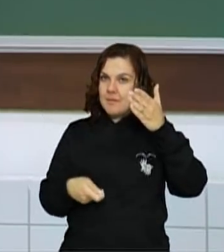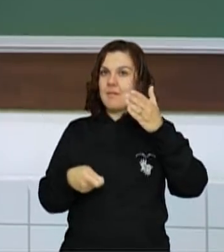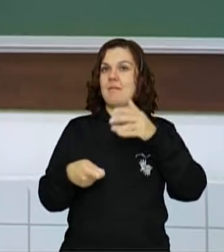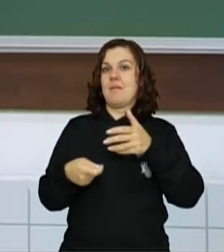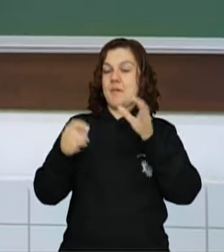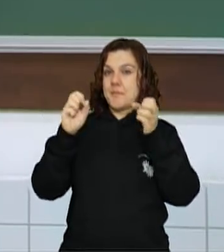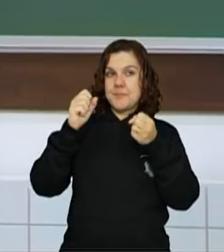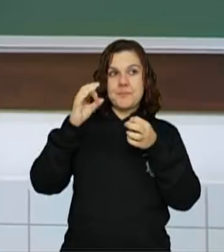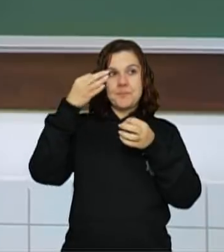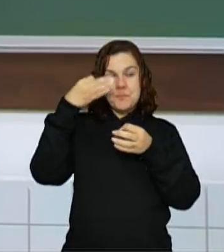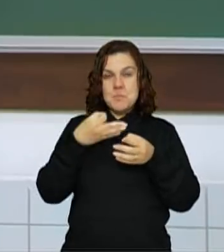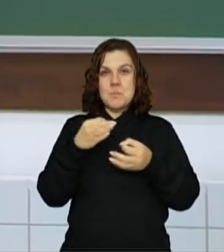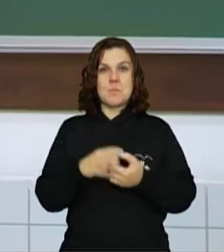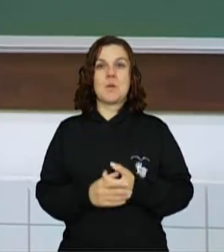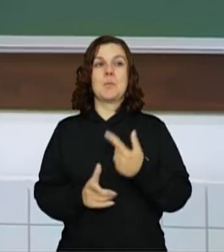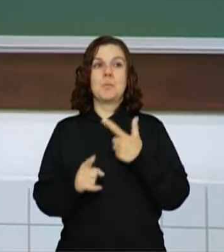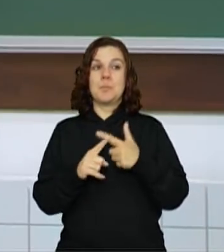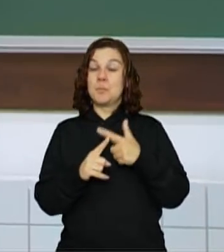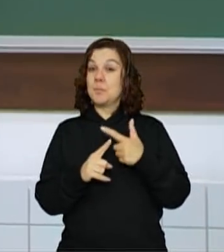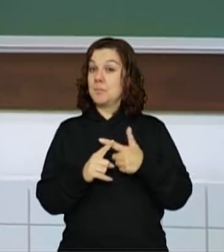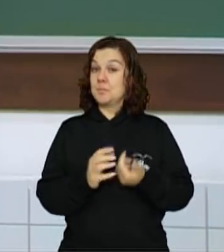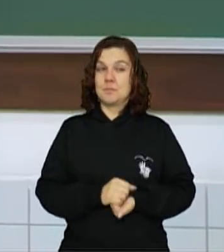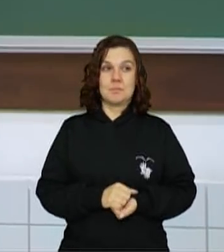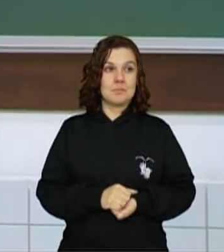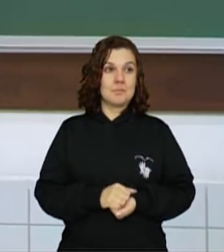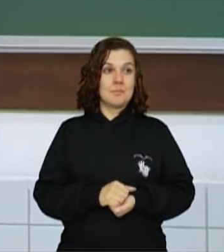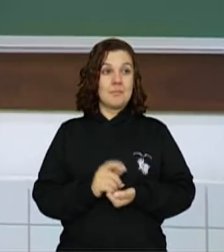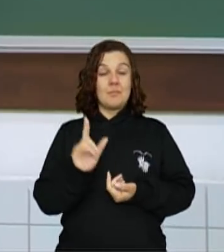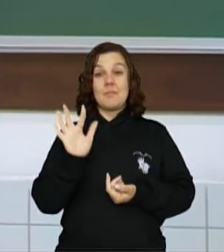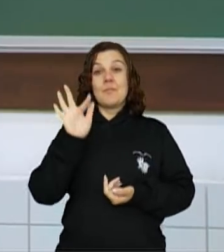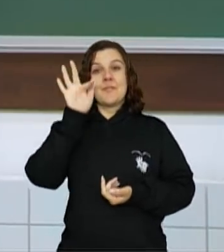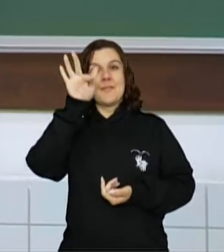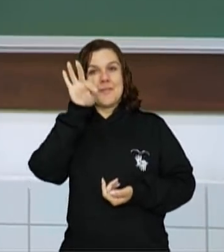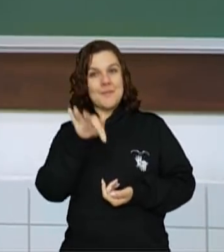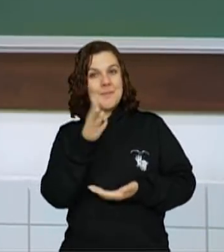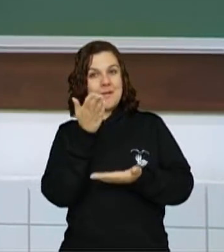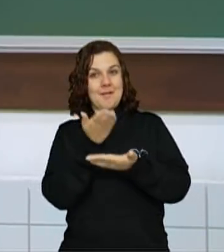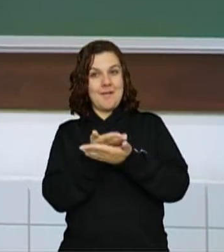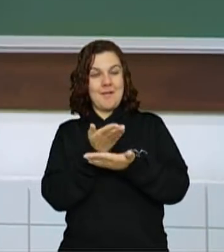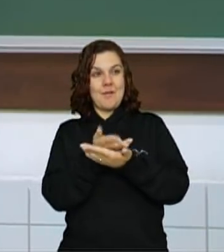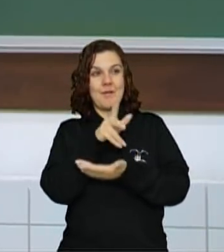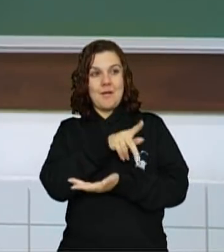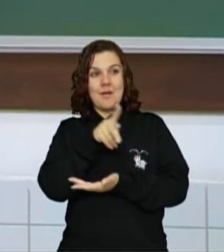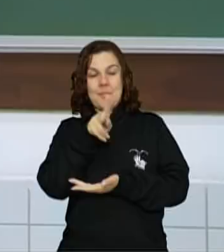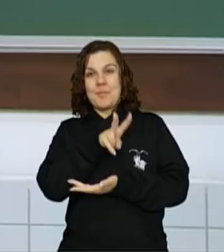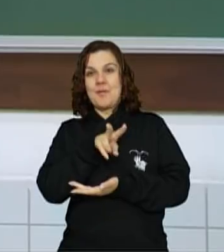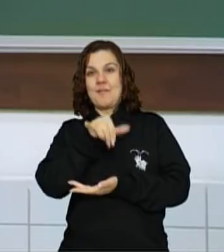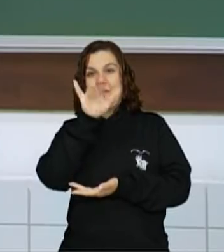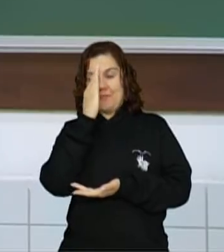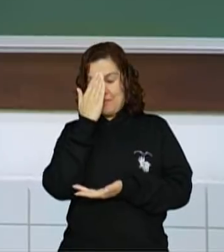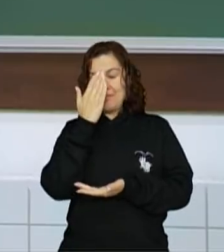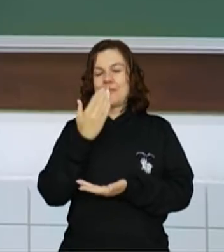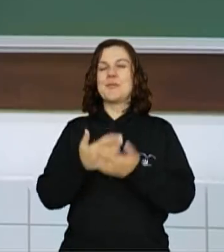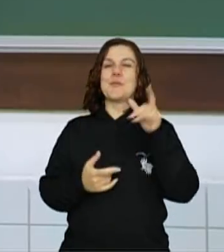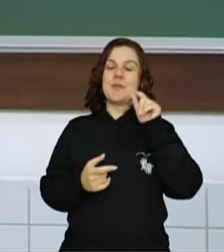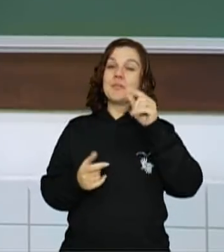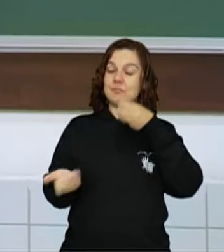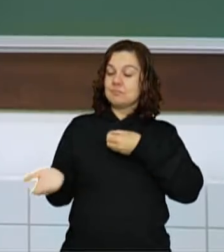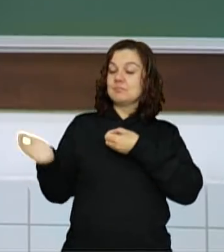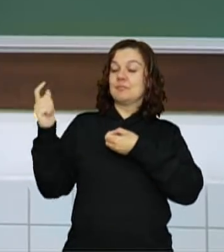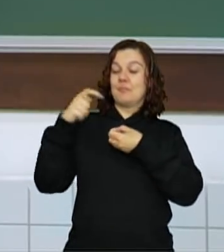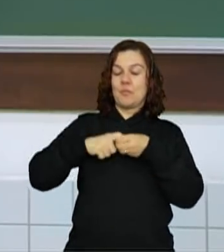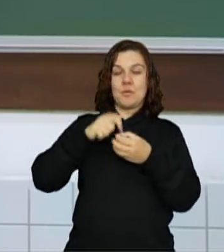essa observação certinho. Por quê? Depois, quando terminar a aula, a prof aqui acredita que vocês vão